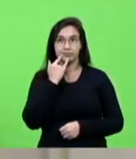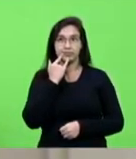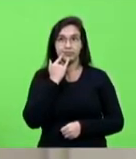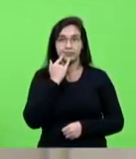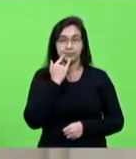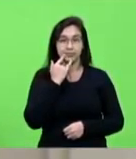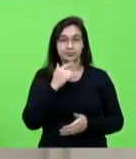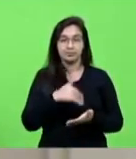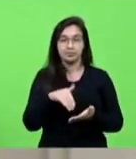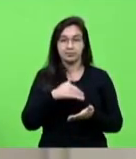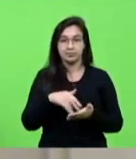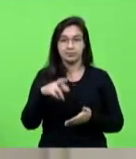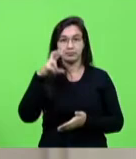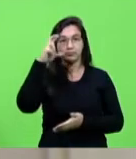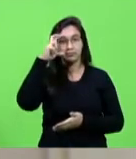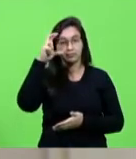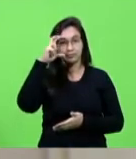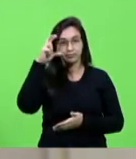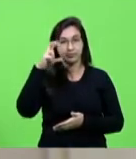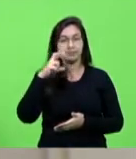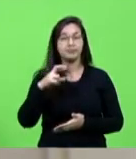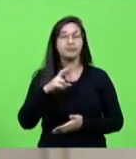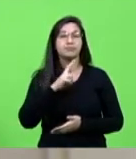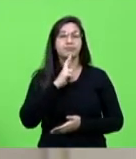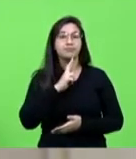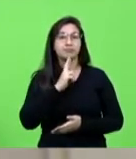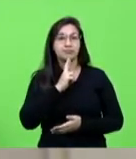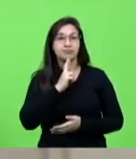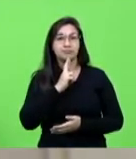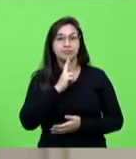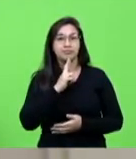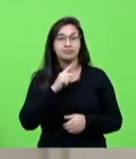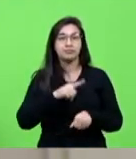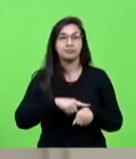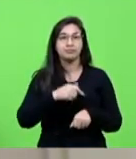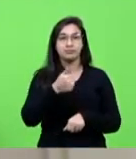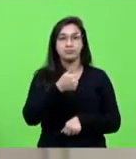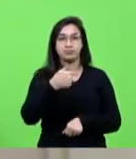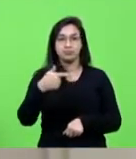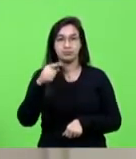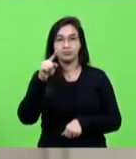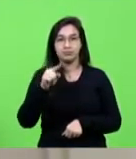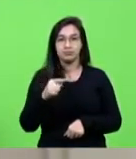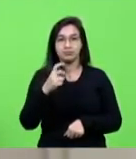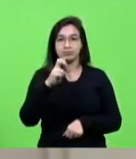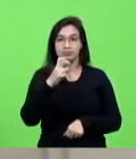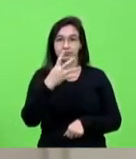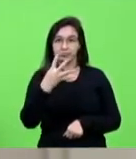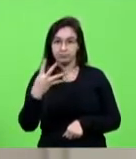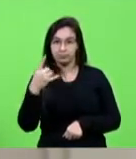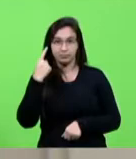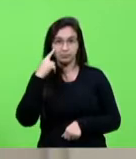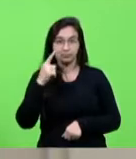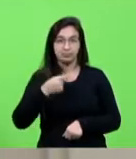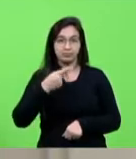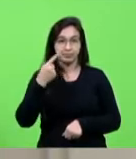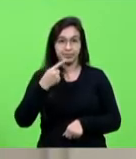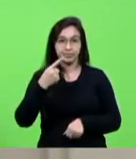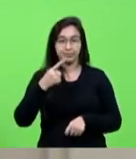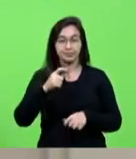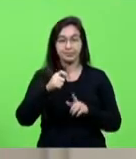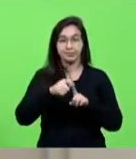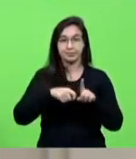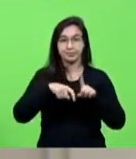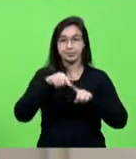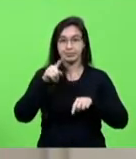Secretaria, deputados Ricardo Alba e Rodrigo Minotto, às 17 horas e 54 minutos do dia 1º do mês de junho